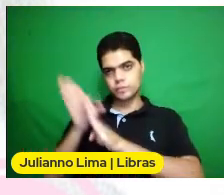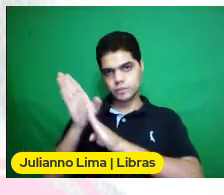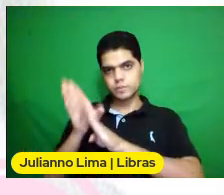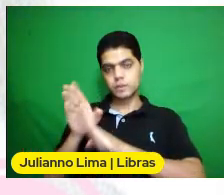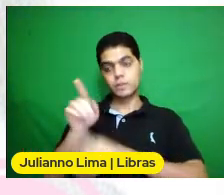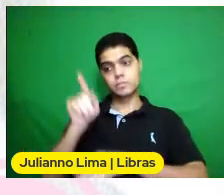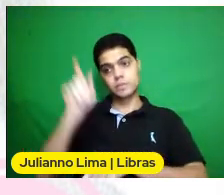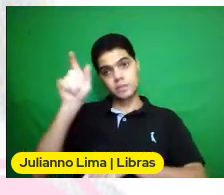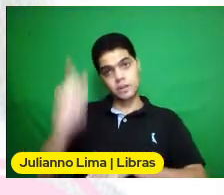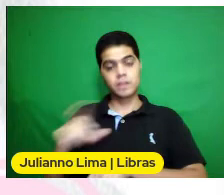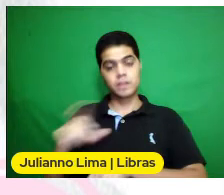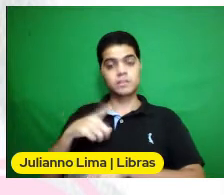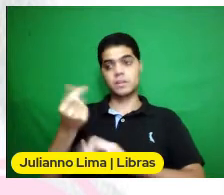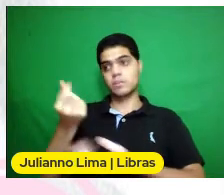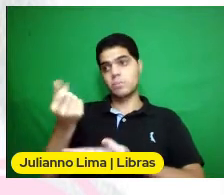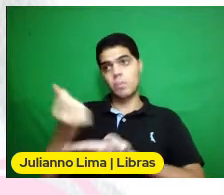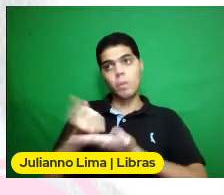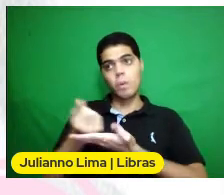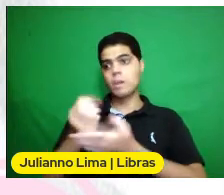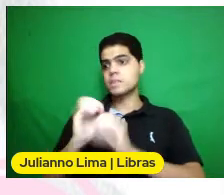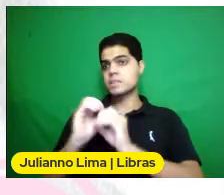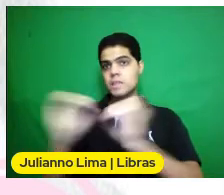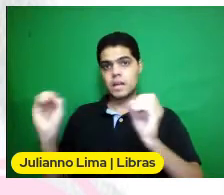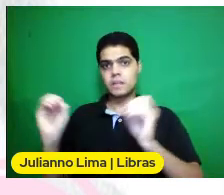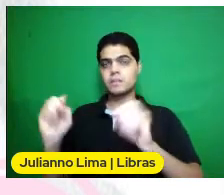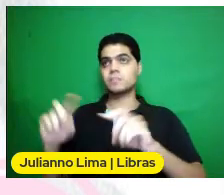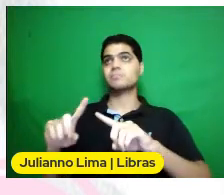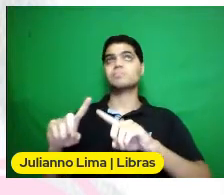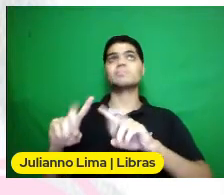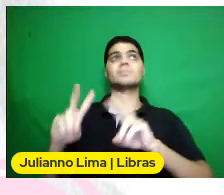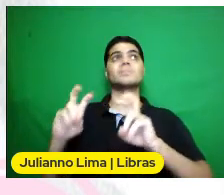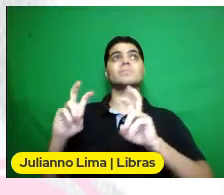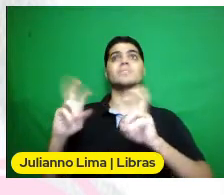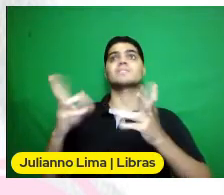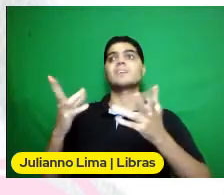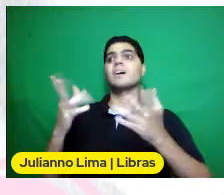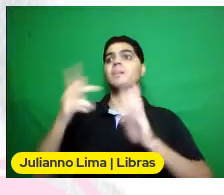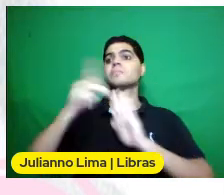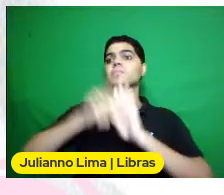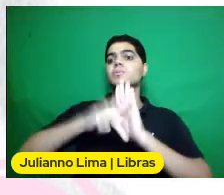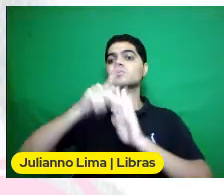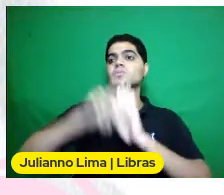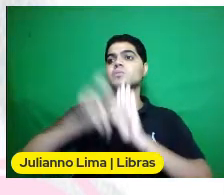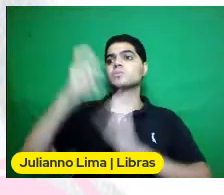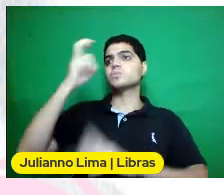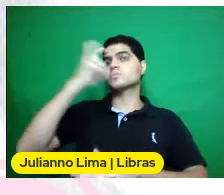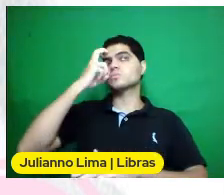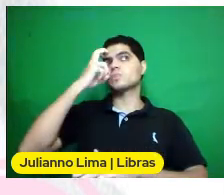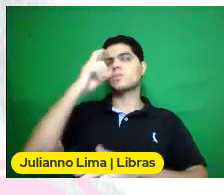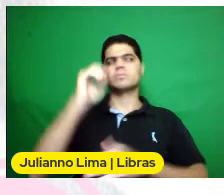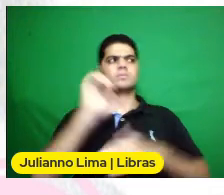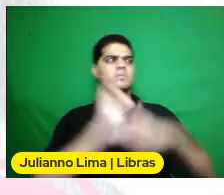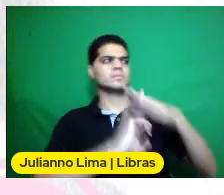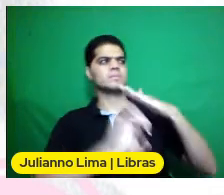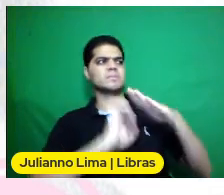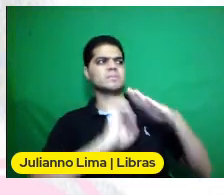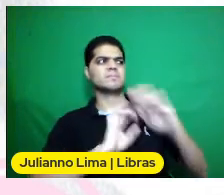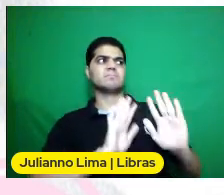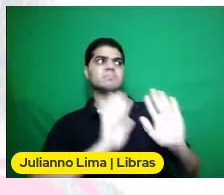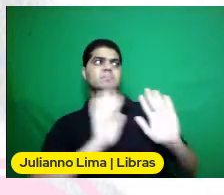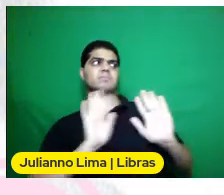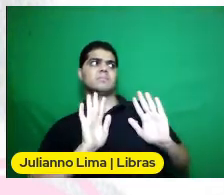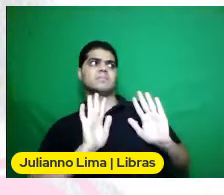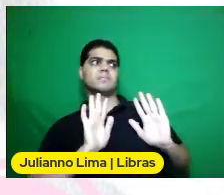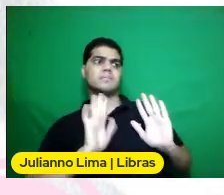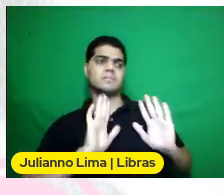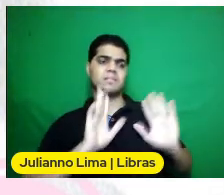é difícil quando se fala em projeto cultural, né? As empresas tendem a dar um passo para trás quando se